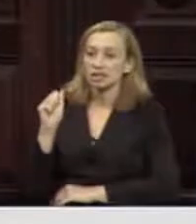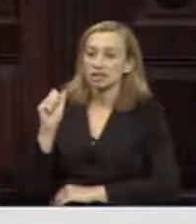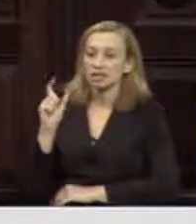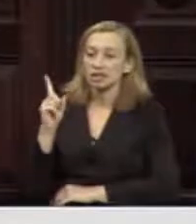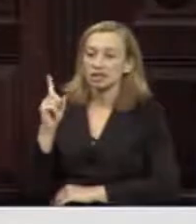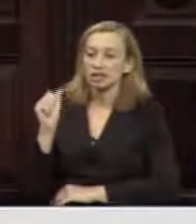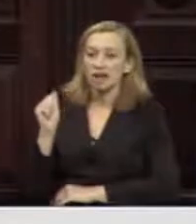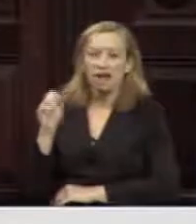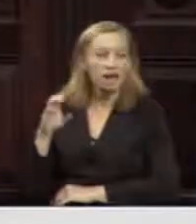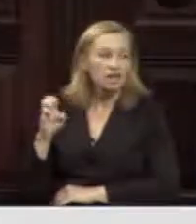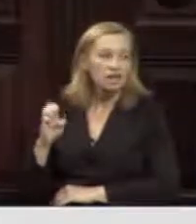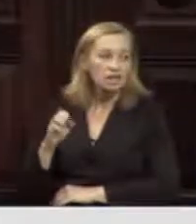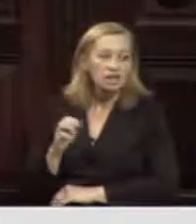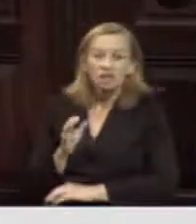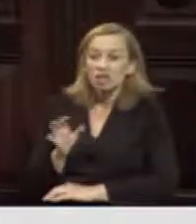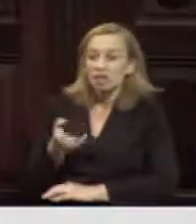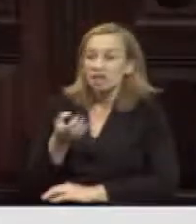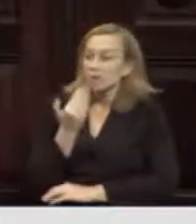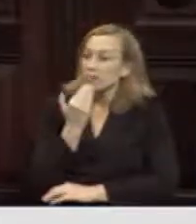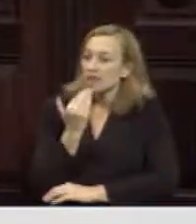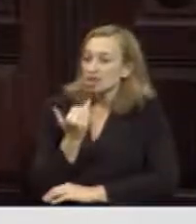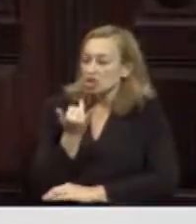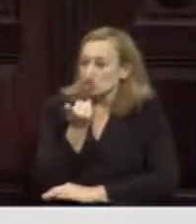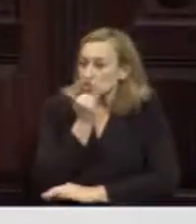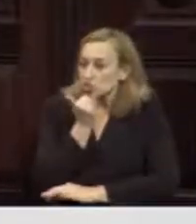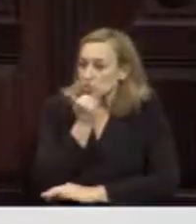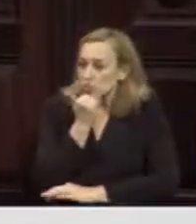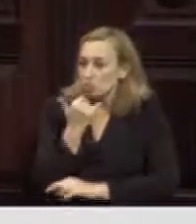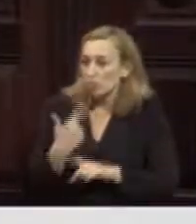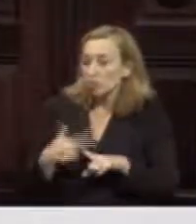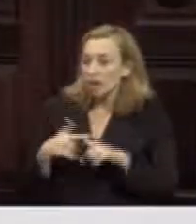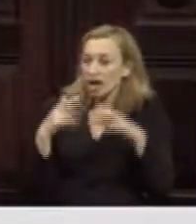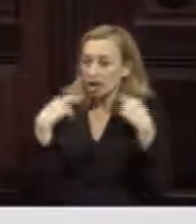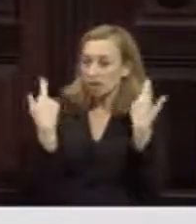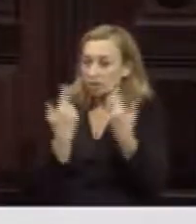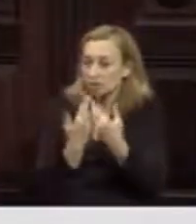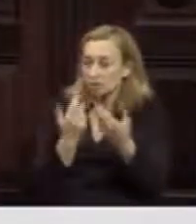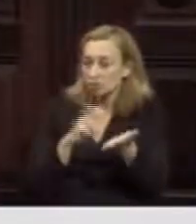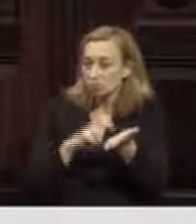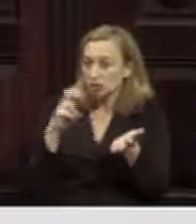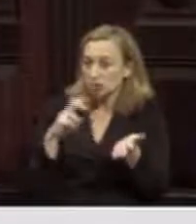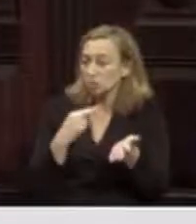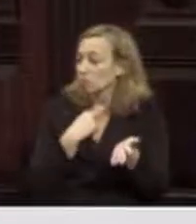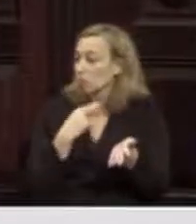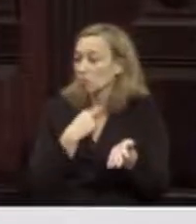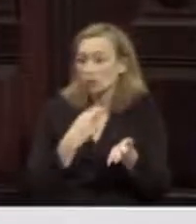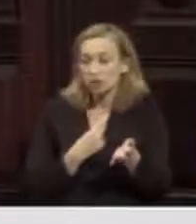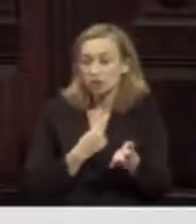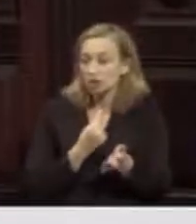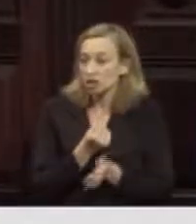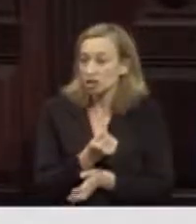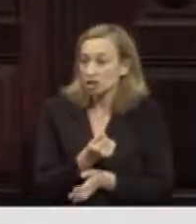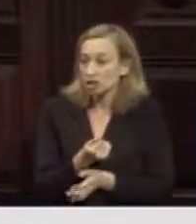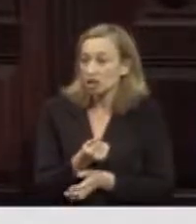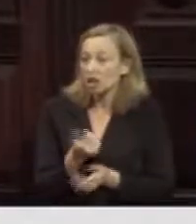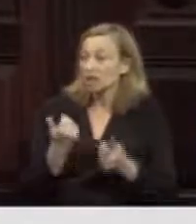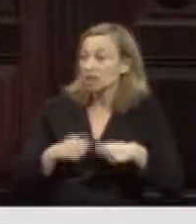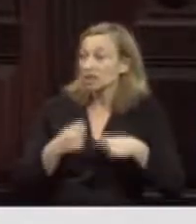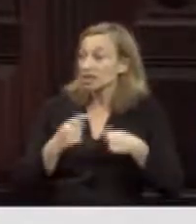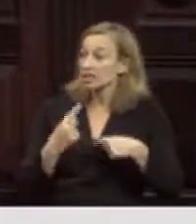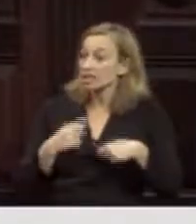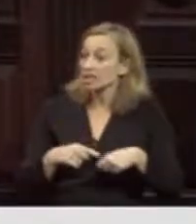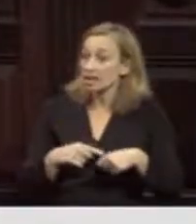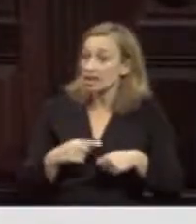pude estar presente no ato hoje de manhã, estive representado pelo líder do meu partido, o deputado Luiz Paulo, mas eu